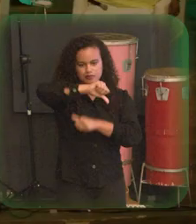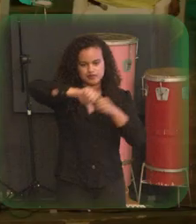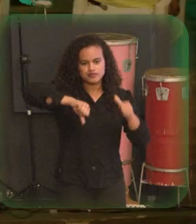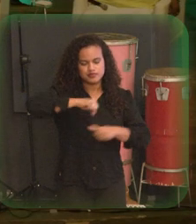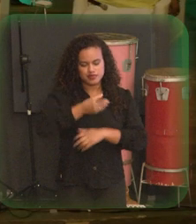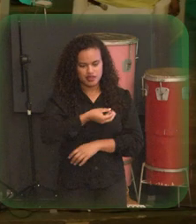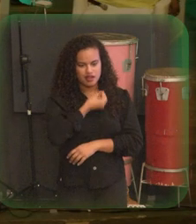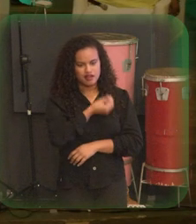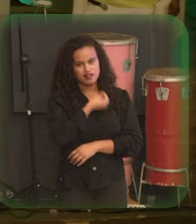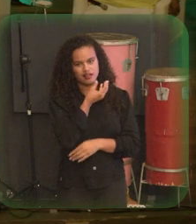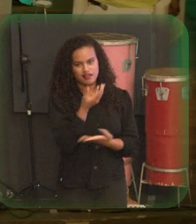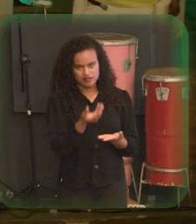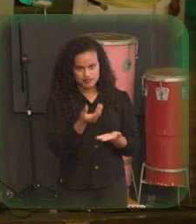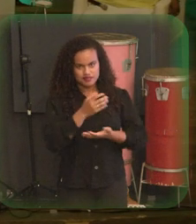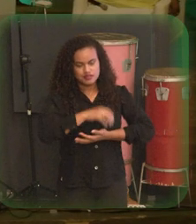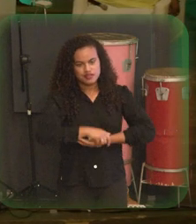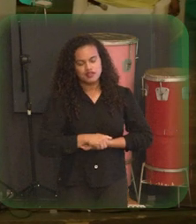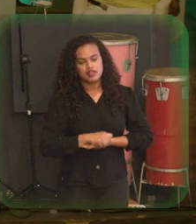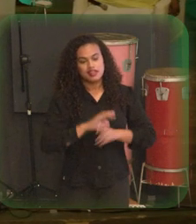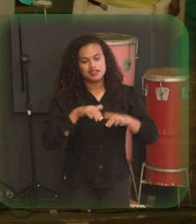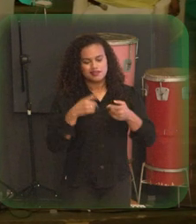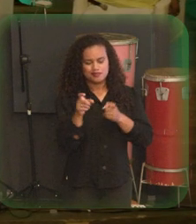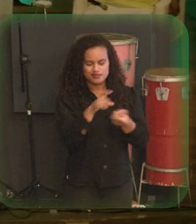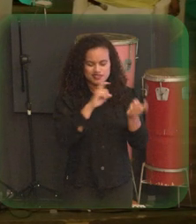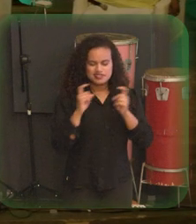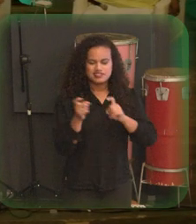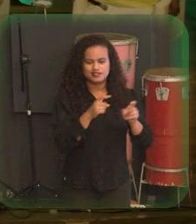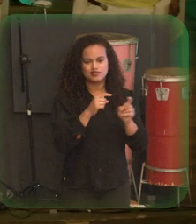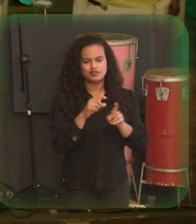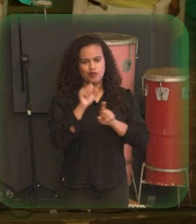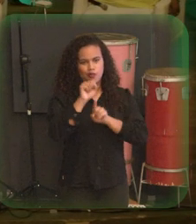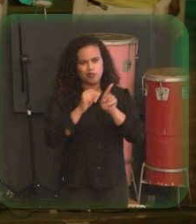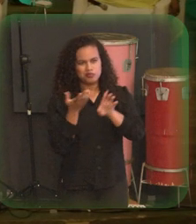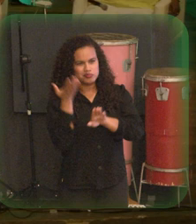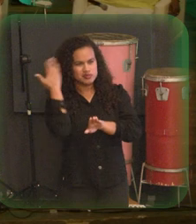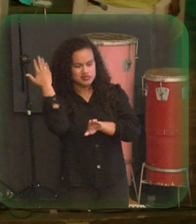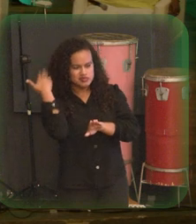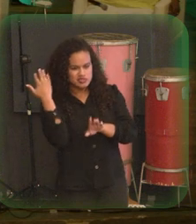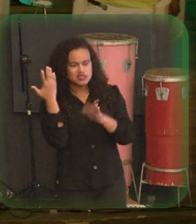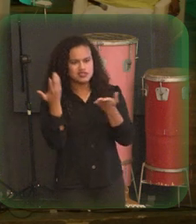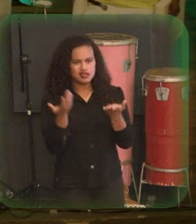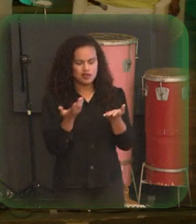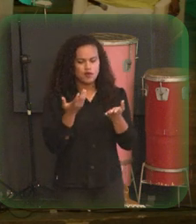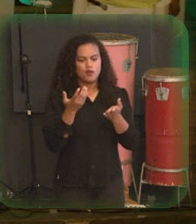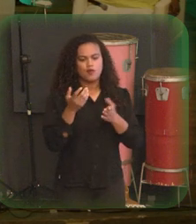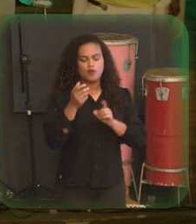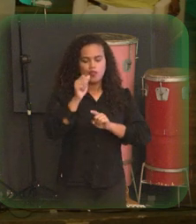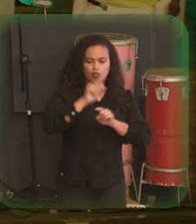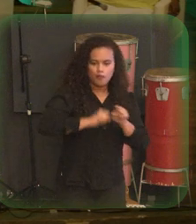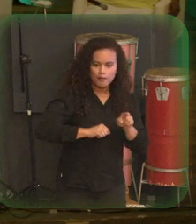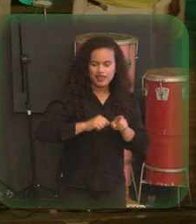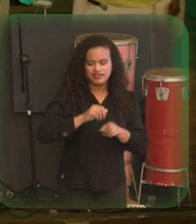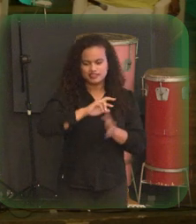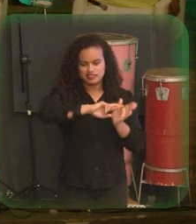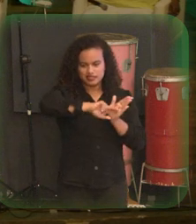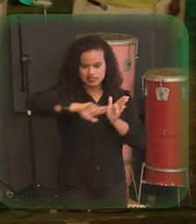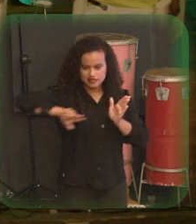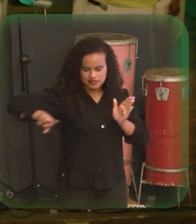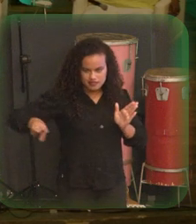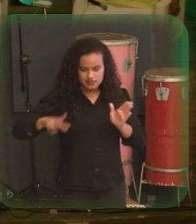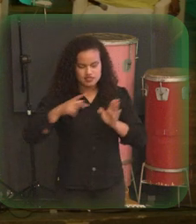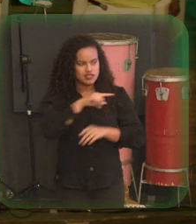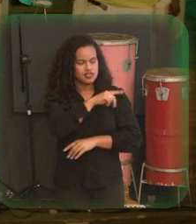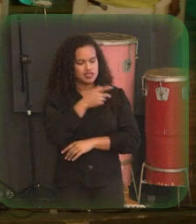social. Então, nessa discussão que nós estávamos tendo 8 meses atrás, num mês da diversidade que Laura bem mencionou, no